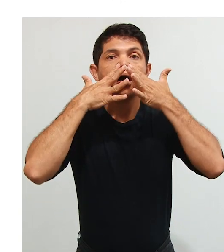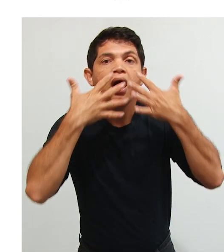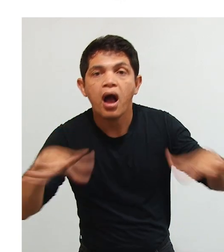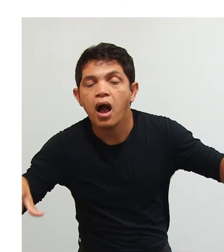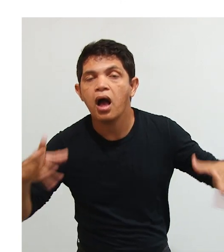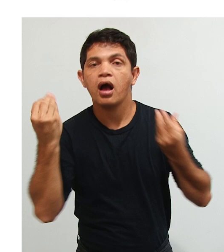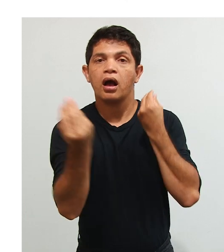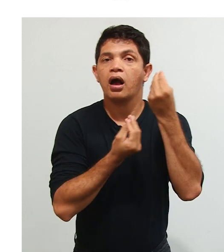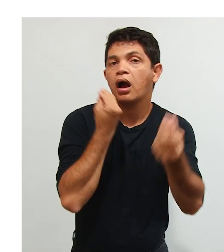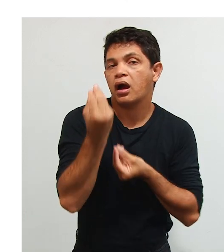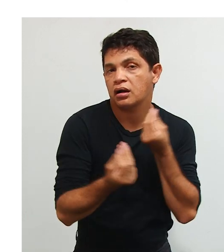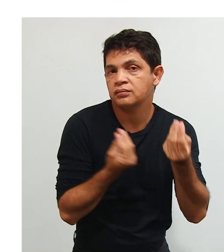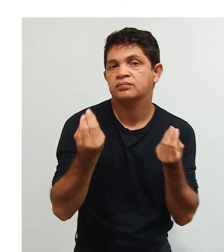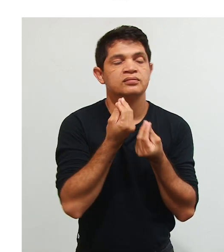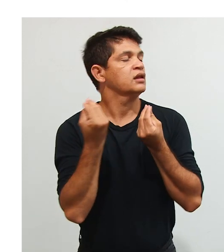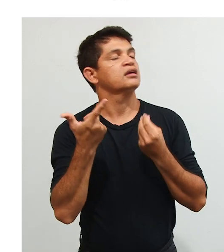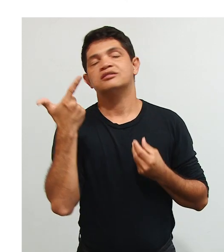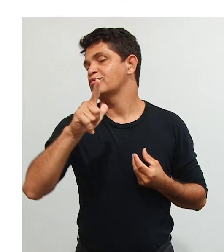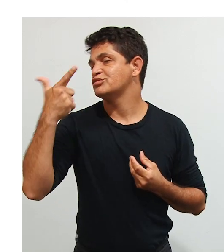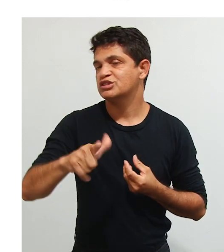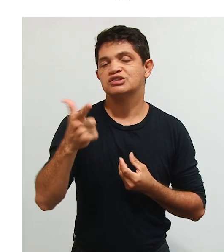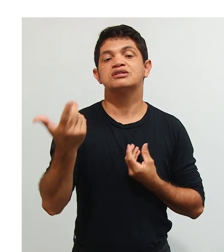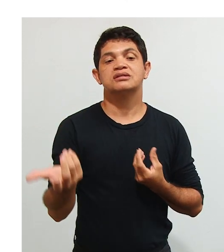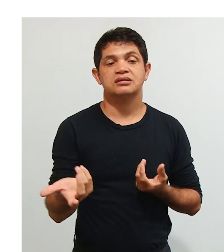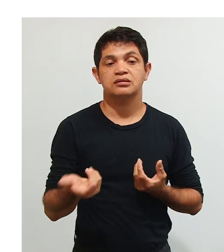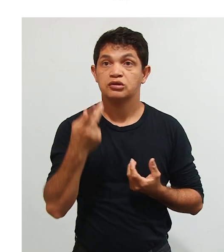Então, no seu mundo,